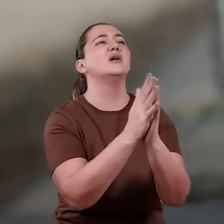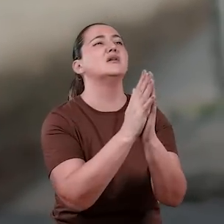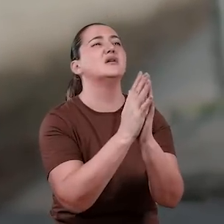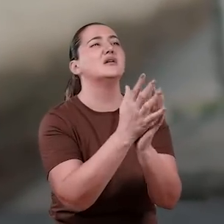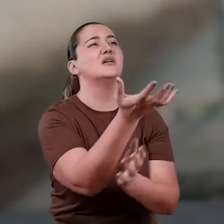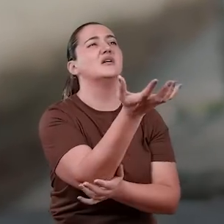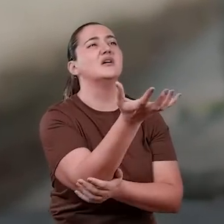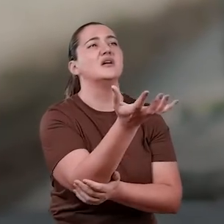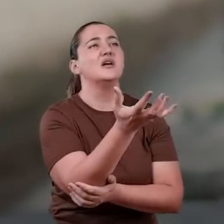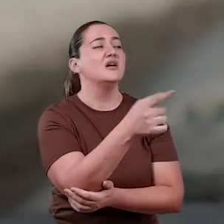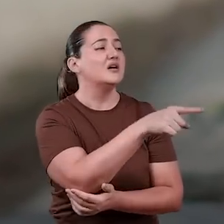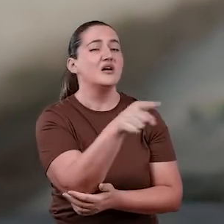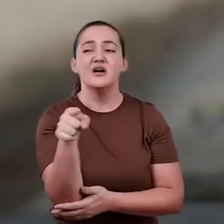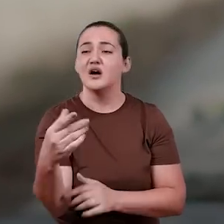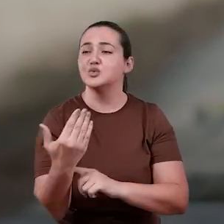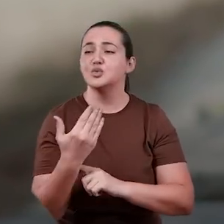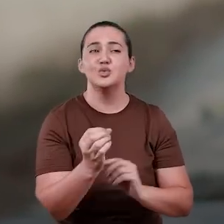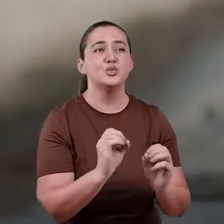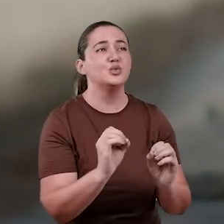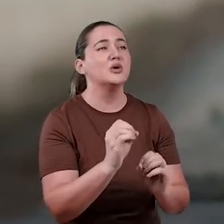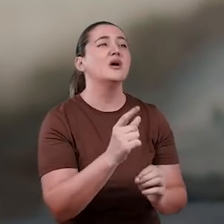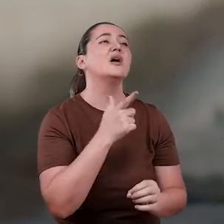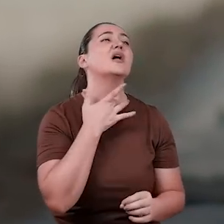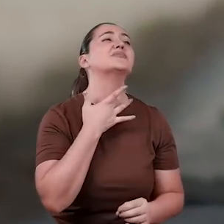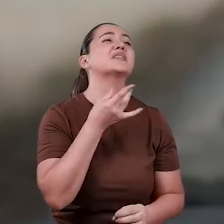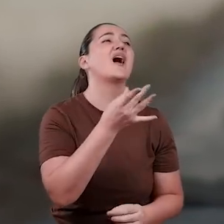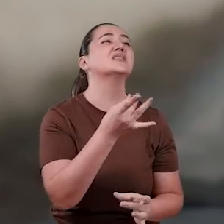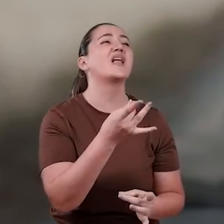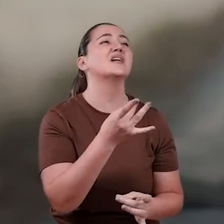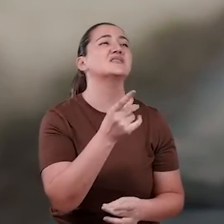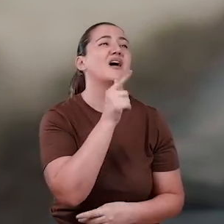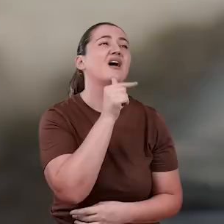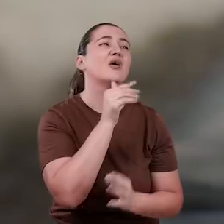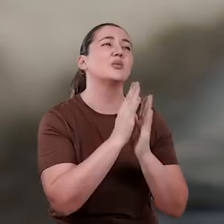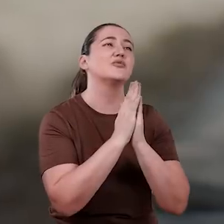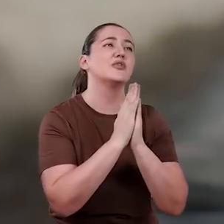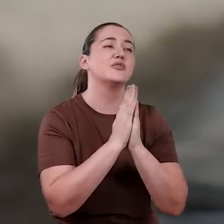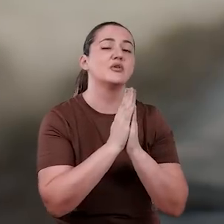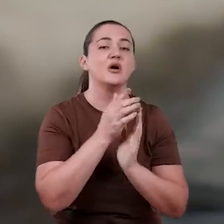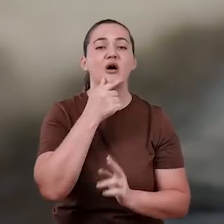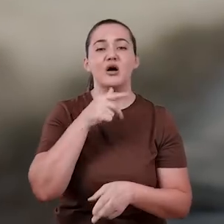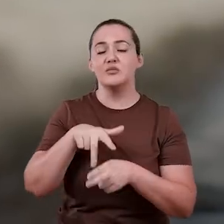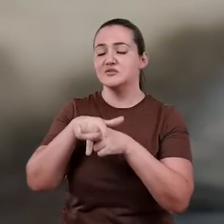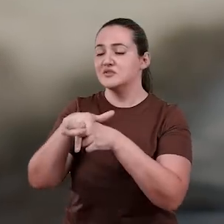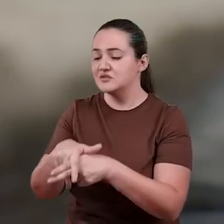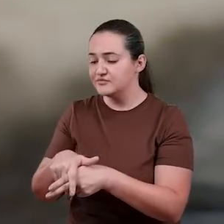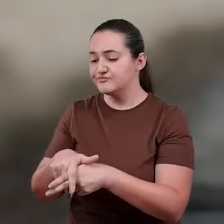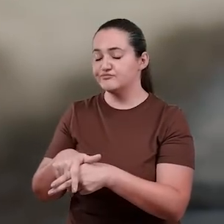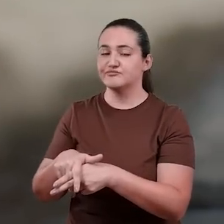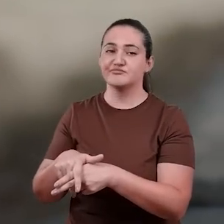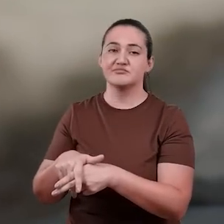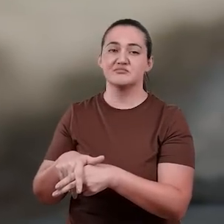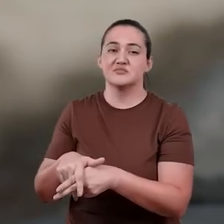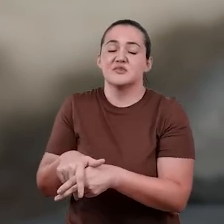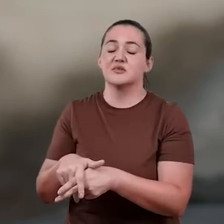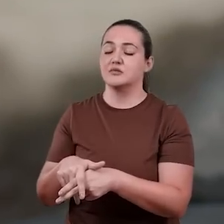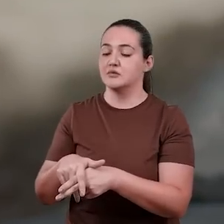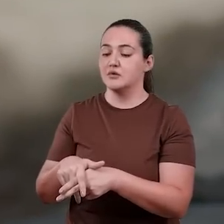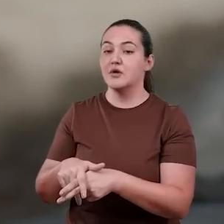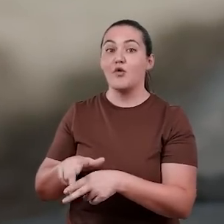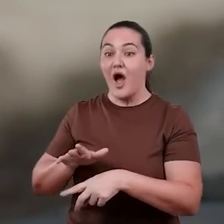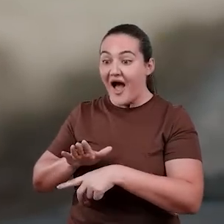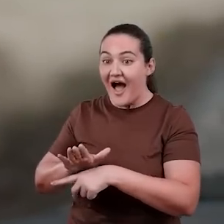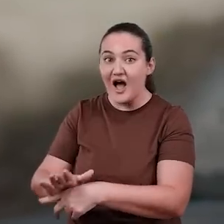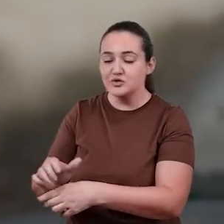falou: Senhor, por favor, não tem ninguém para me dar água, um pouco d'água por amor ao céu. E essa lenda diz que quando ele foi ajudar esse